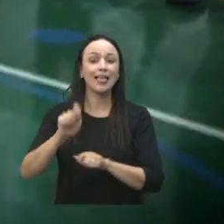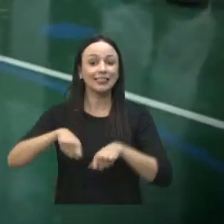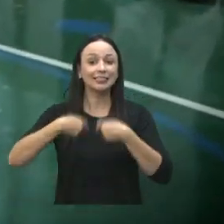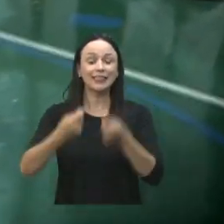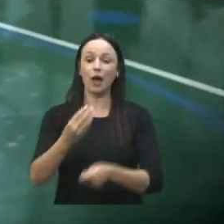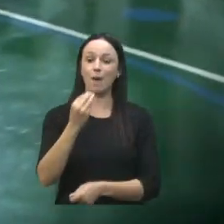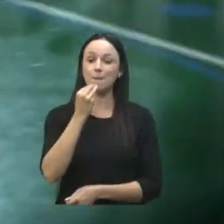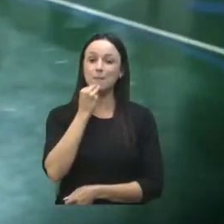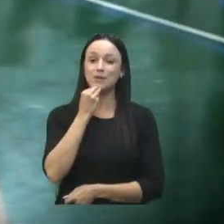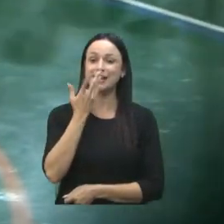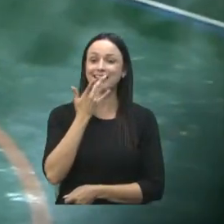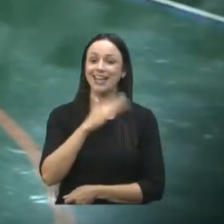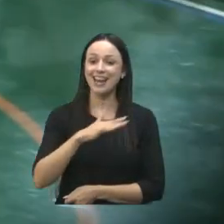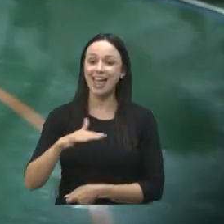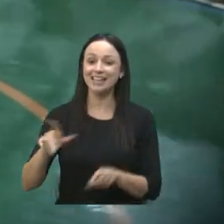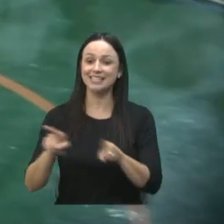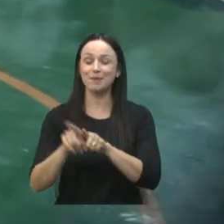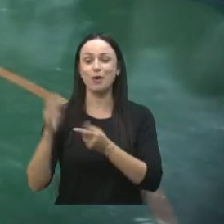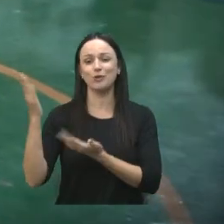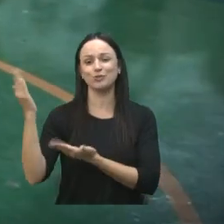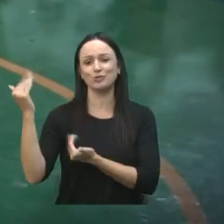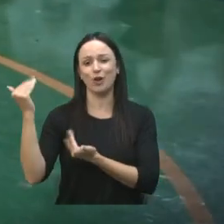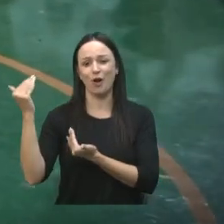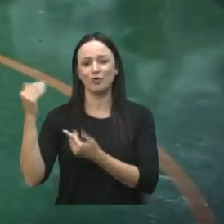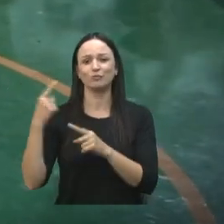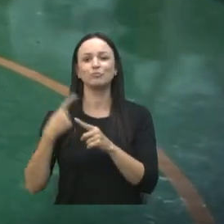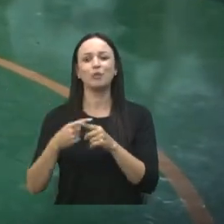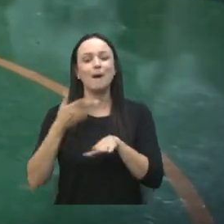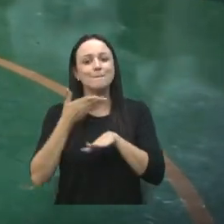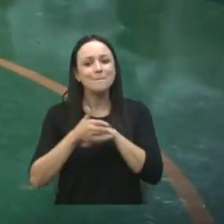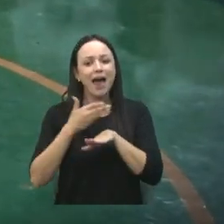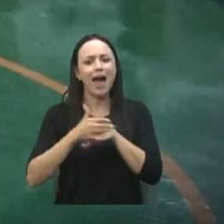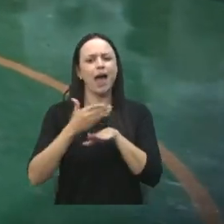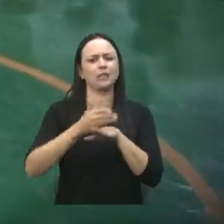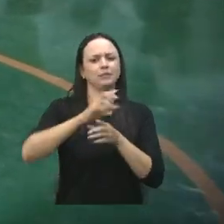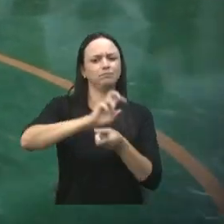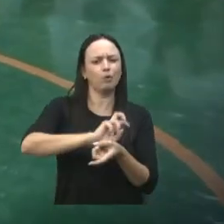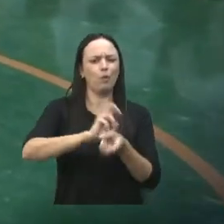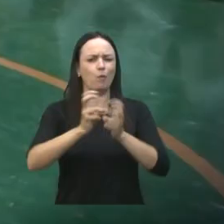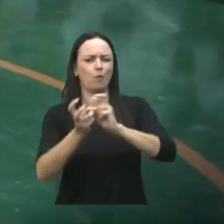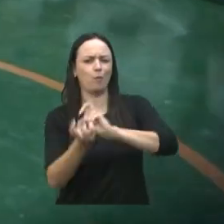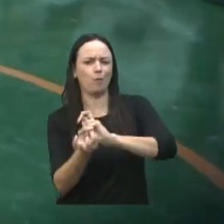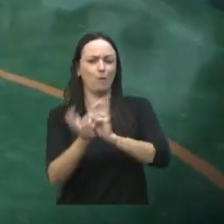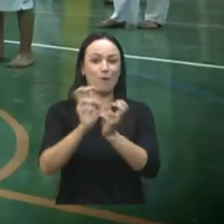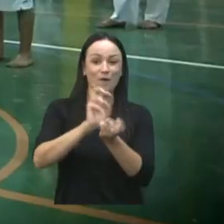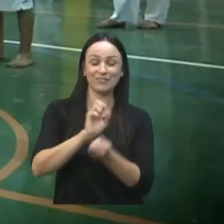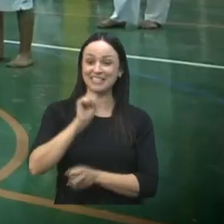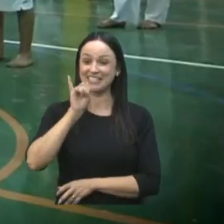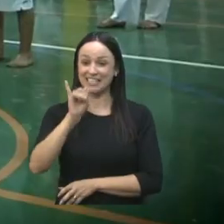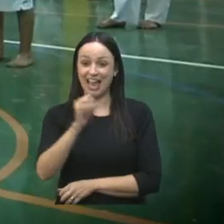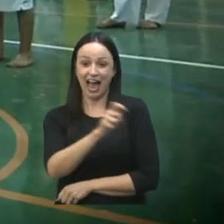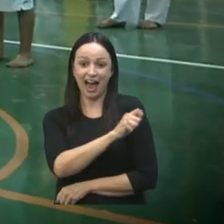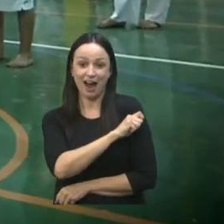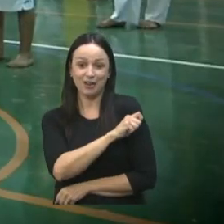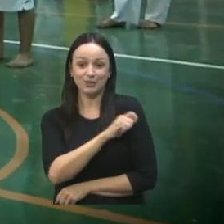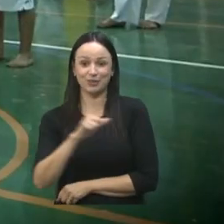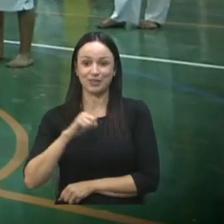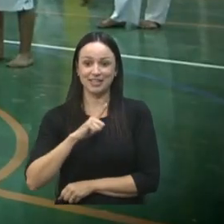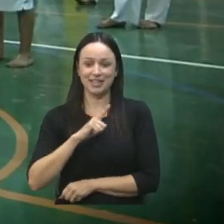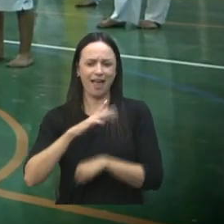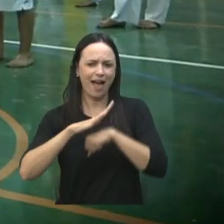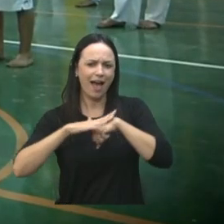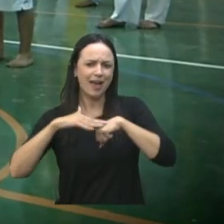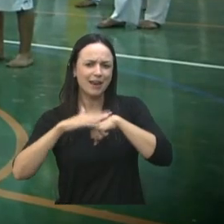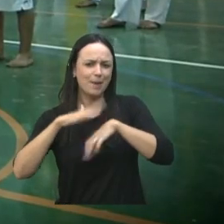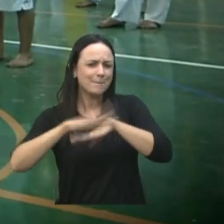às crianças e aos jovens por meio da prática da capoeira. E se os alunos alimentam um carinho mais